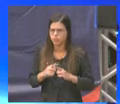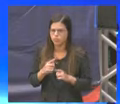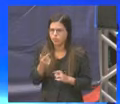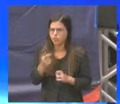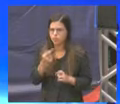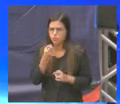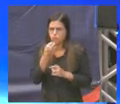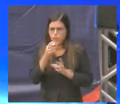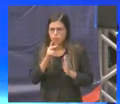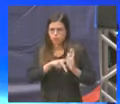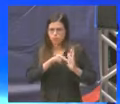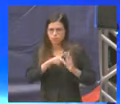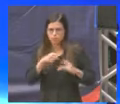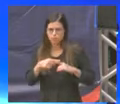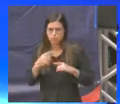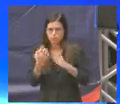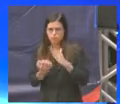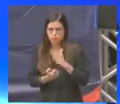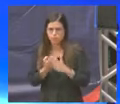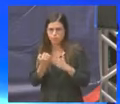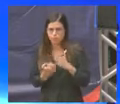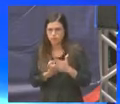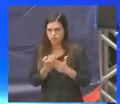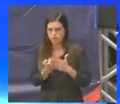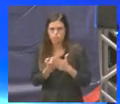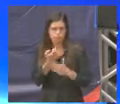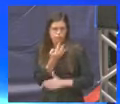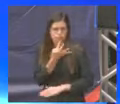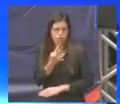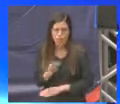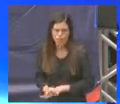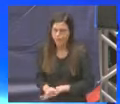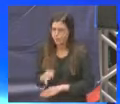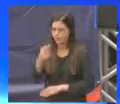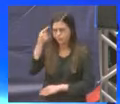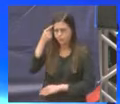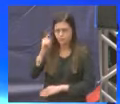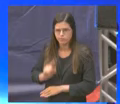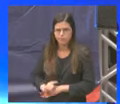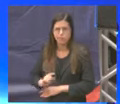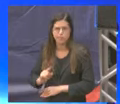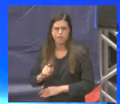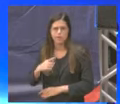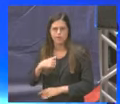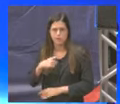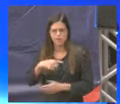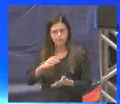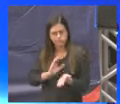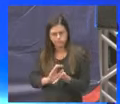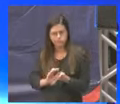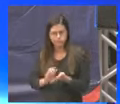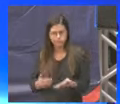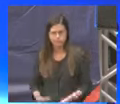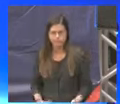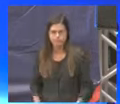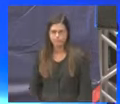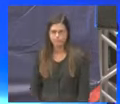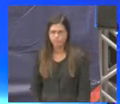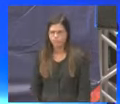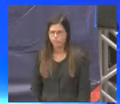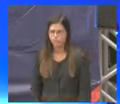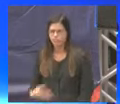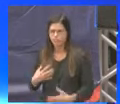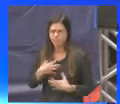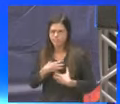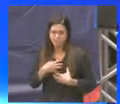projetos? Porque os empresários não conhecem, não sabem que isso existe. E aí eu fico meio